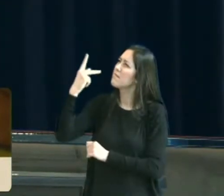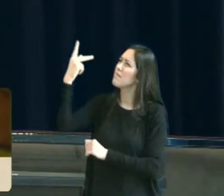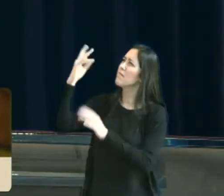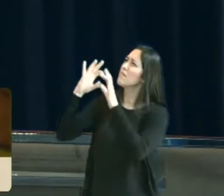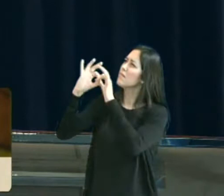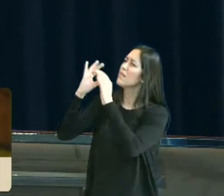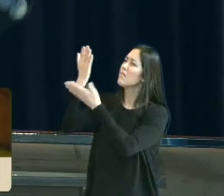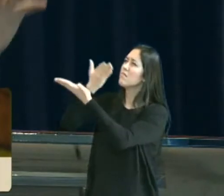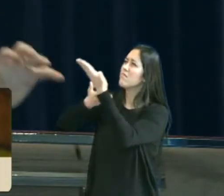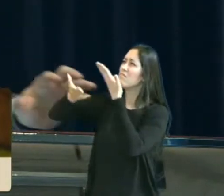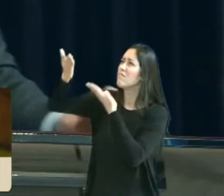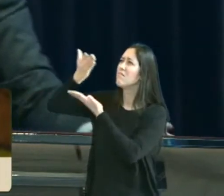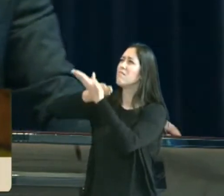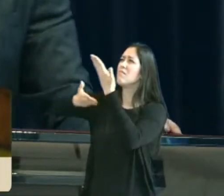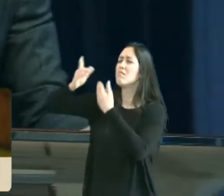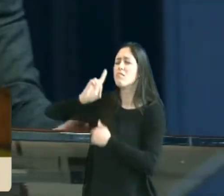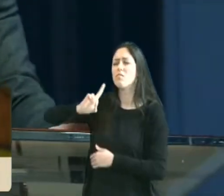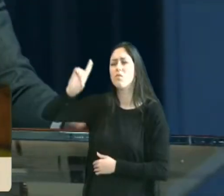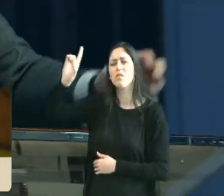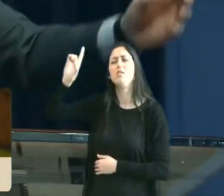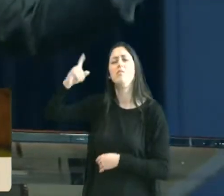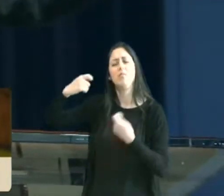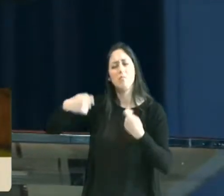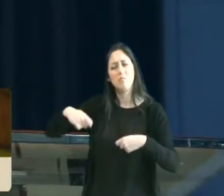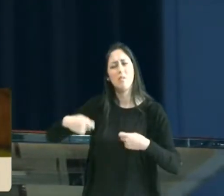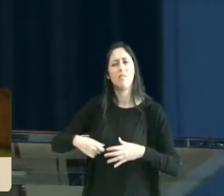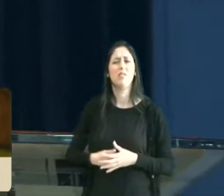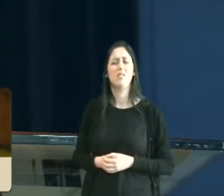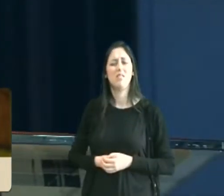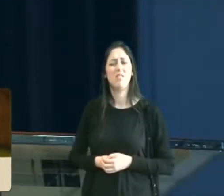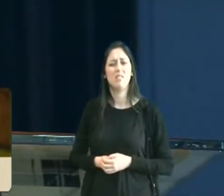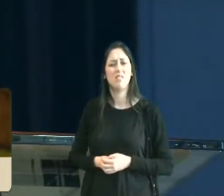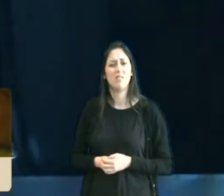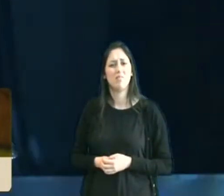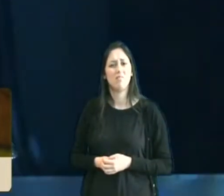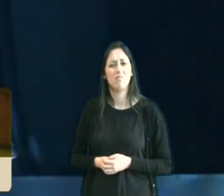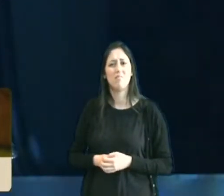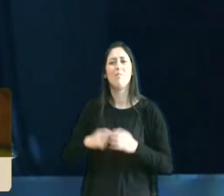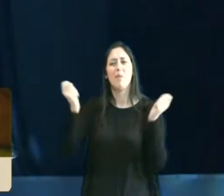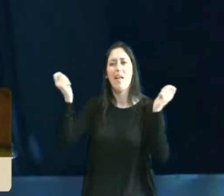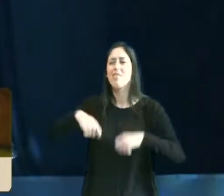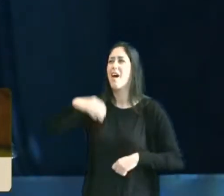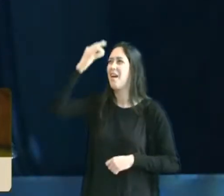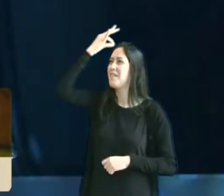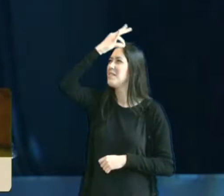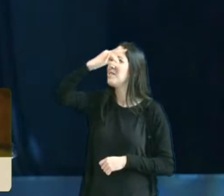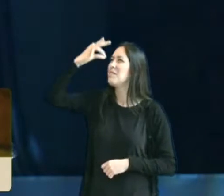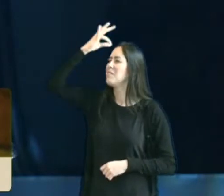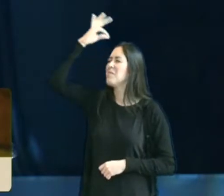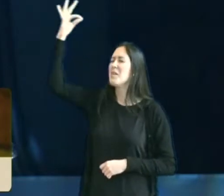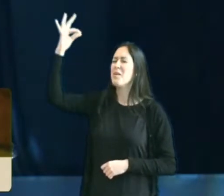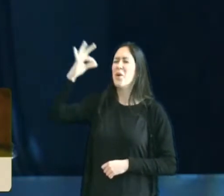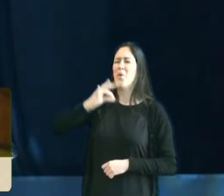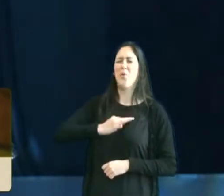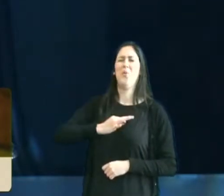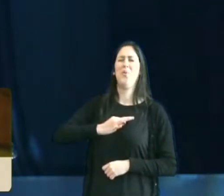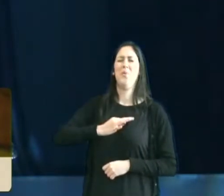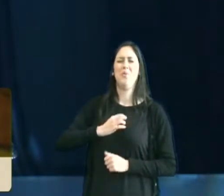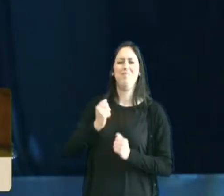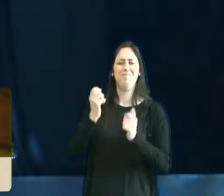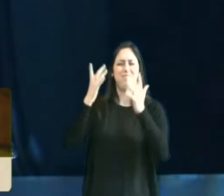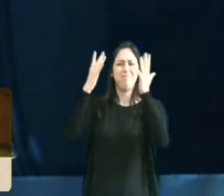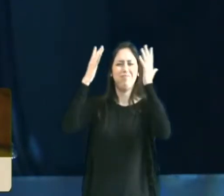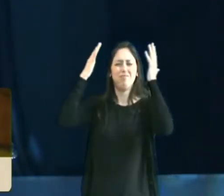comunhão restauradora, e é neste lugar que a capacitação do Espírito vai vir para lidarmos com